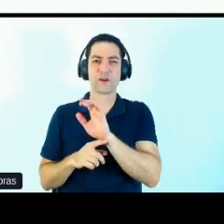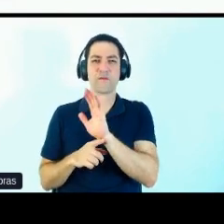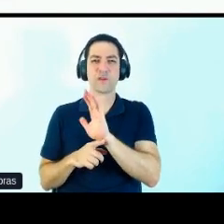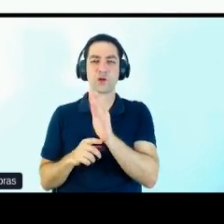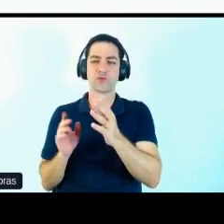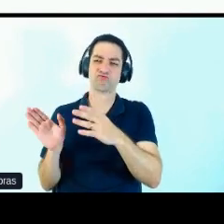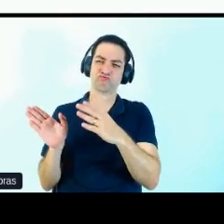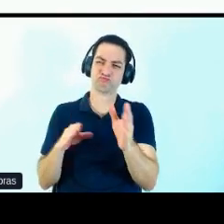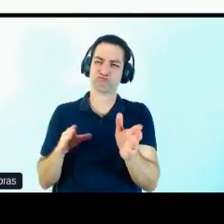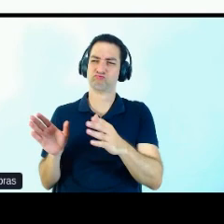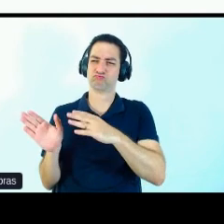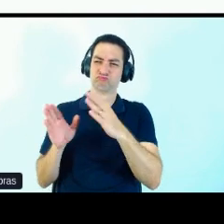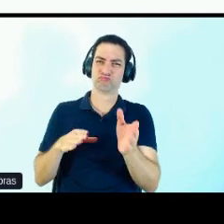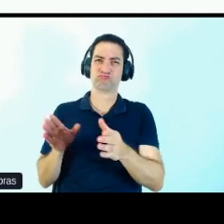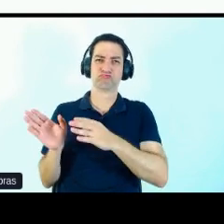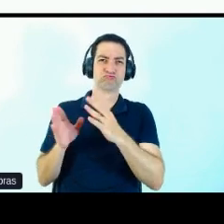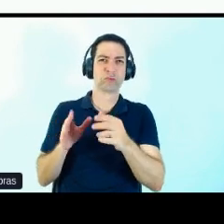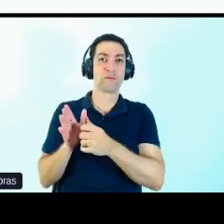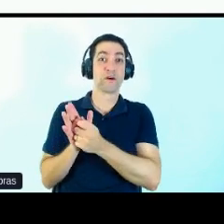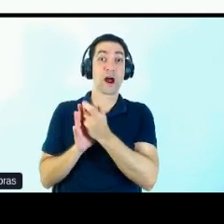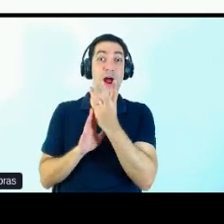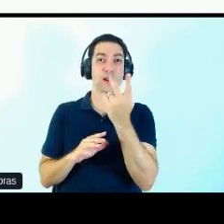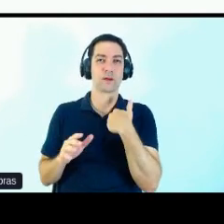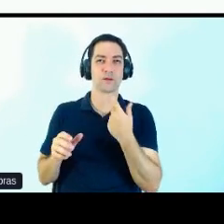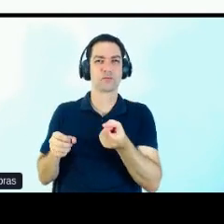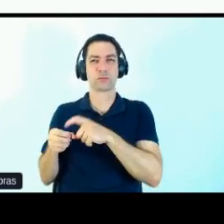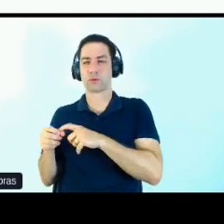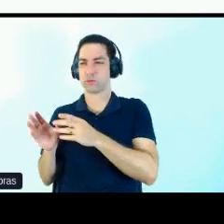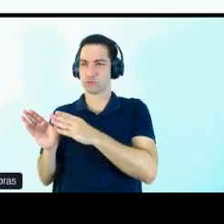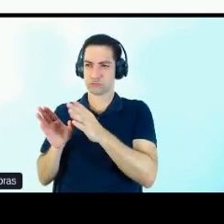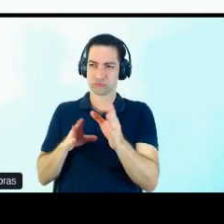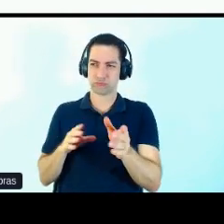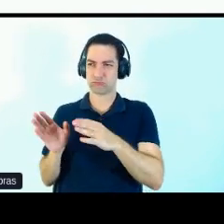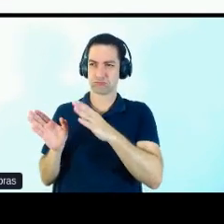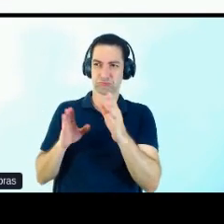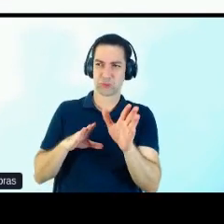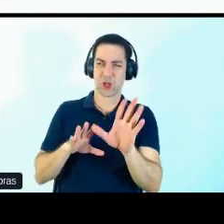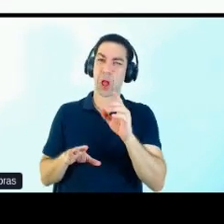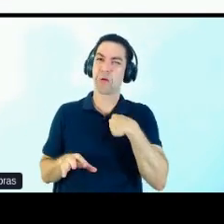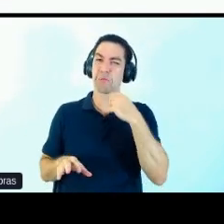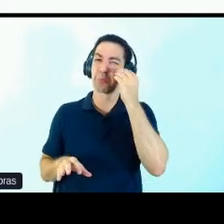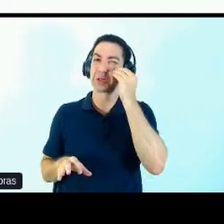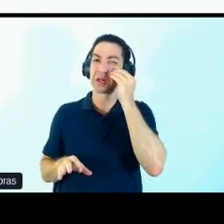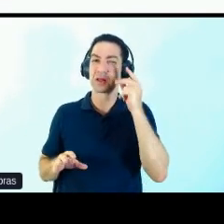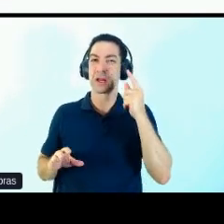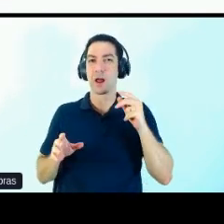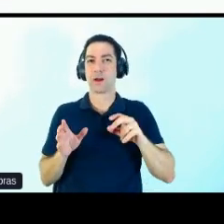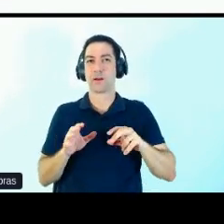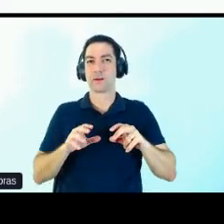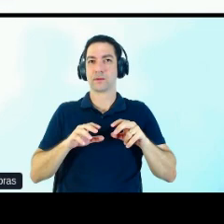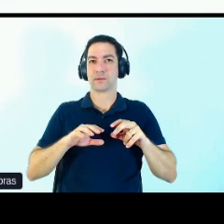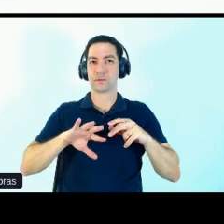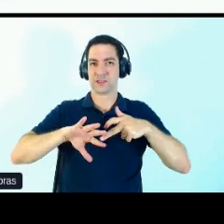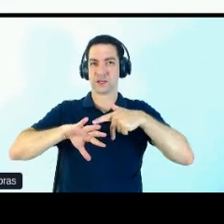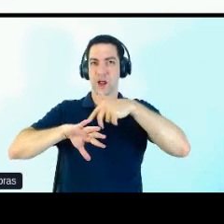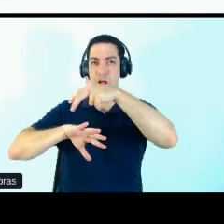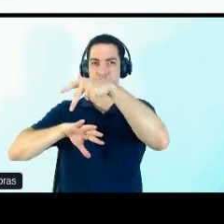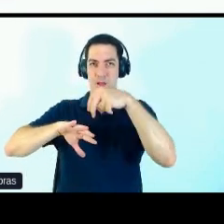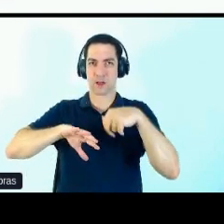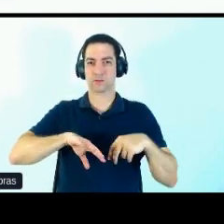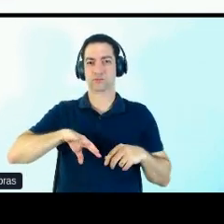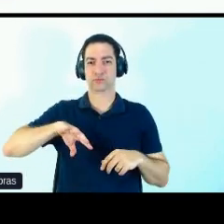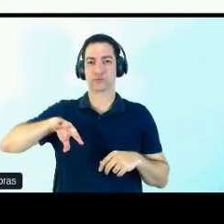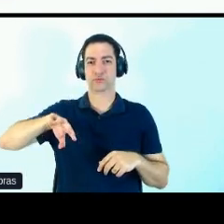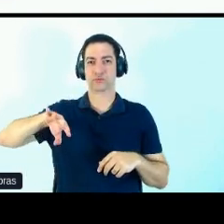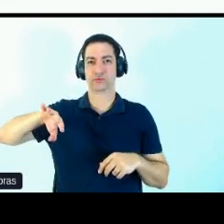ali, várias vezes, e depois eu falei, eu vou tentar. E, é claro, eu fui com colegas ali para me dar